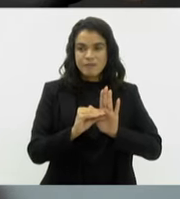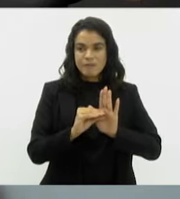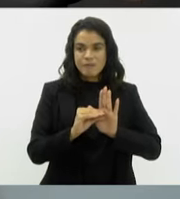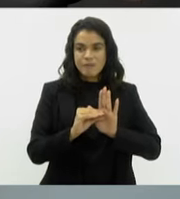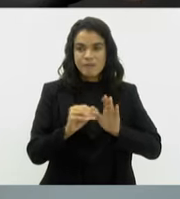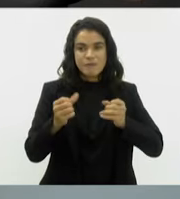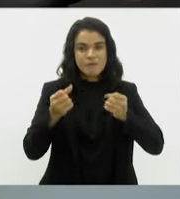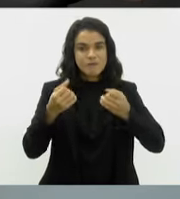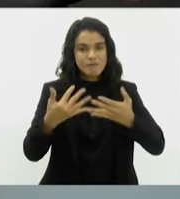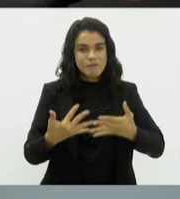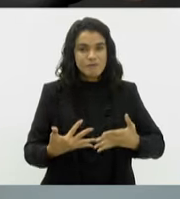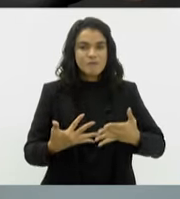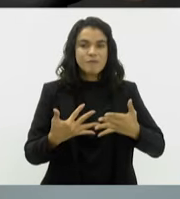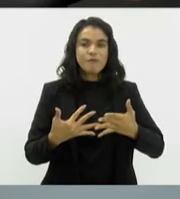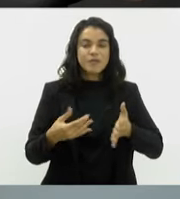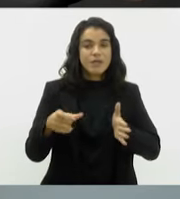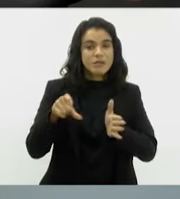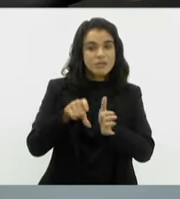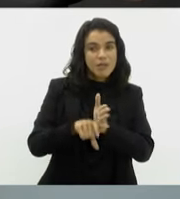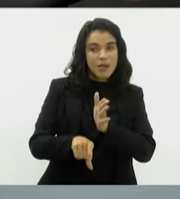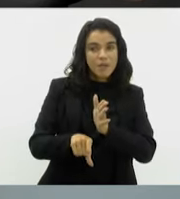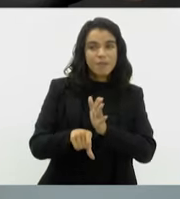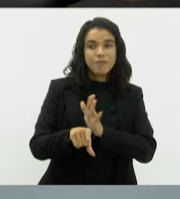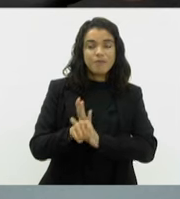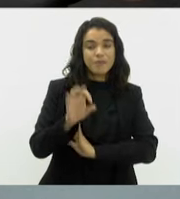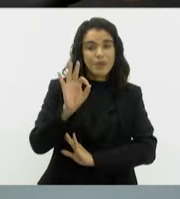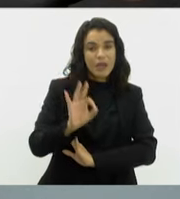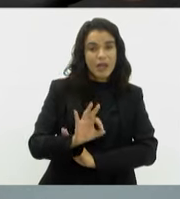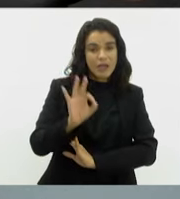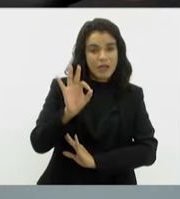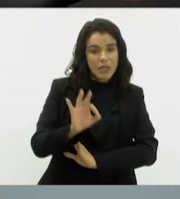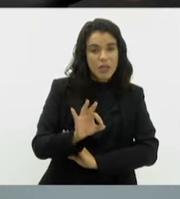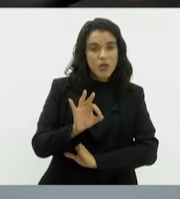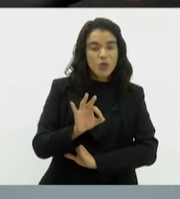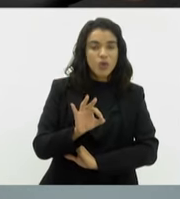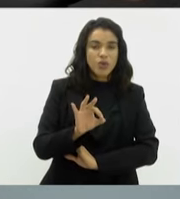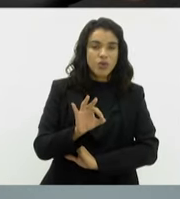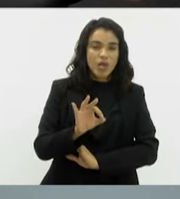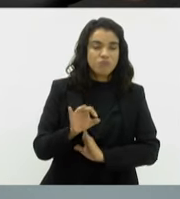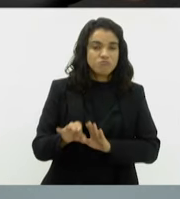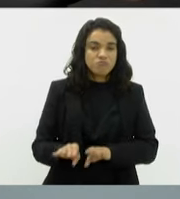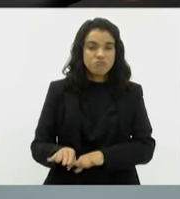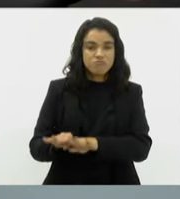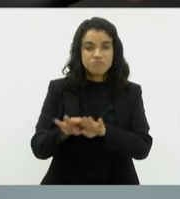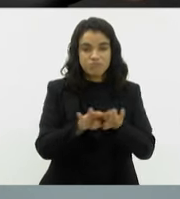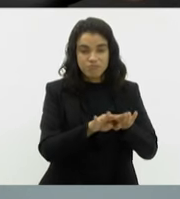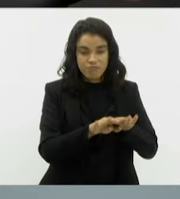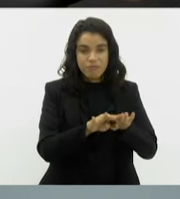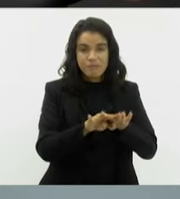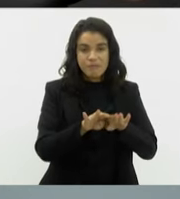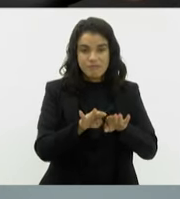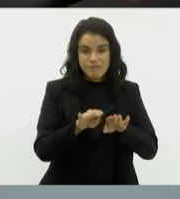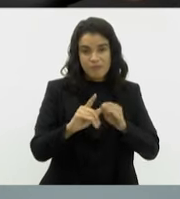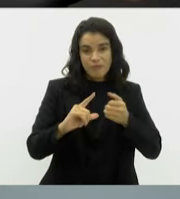dizendo que será cobrado a alíquota modal. E aí, citar o artigo